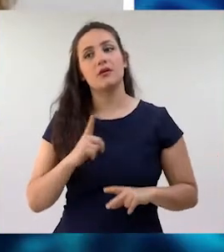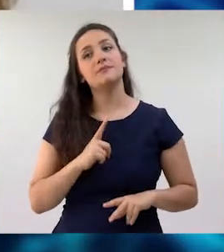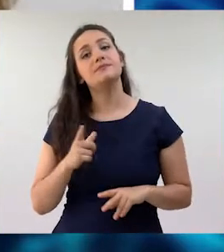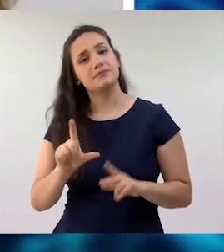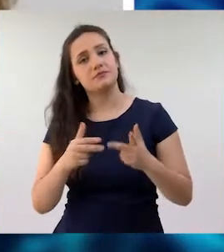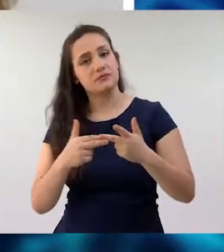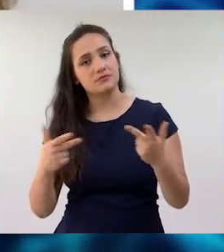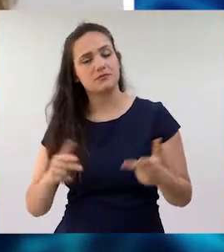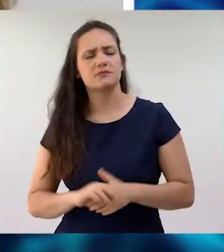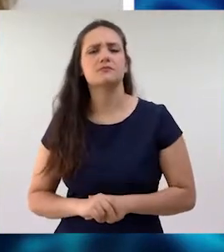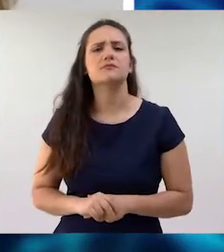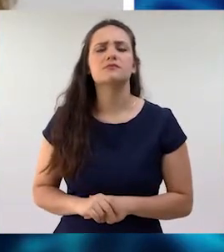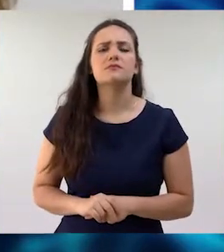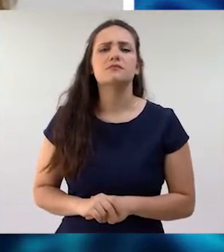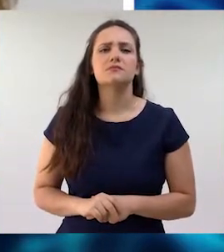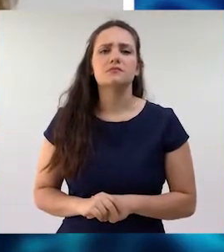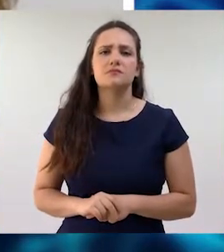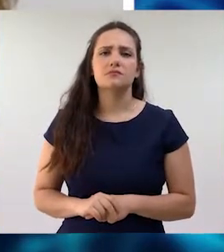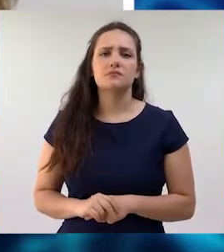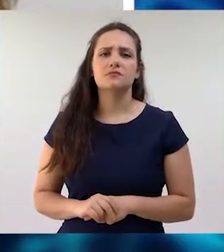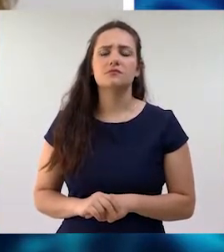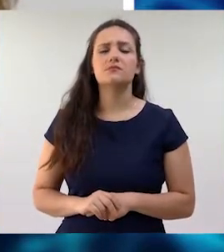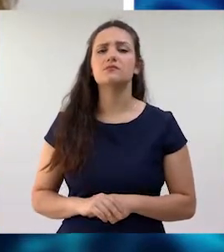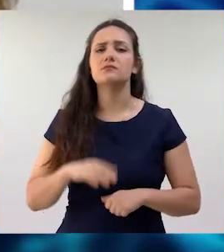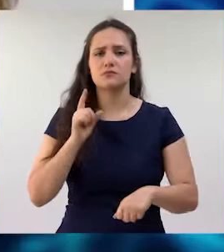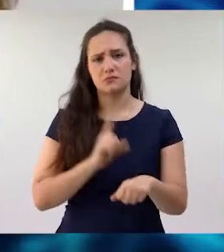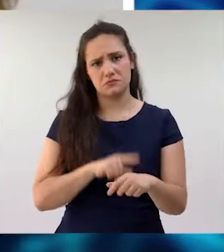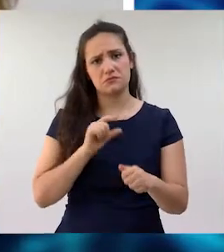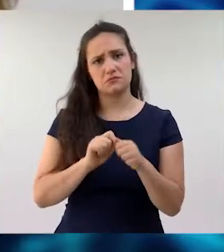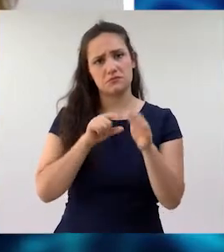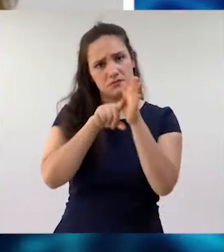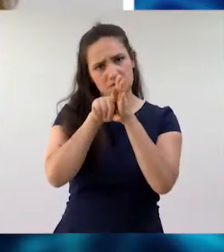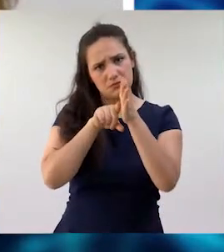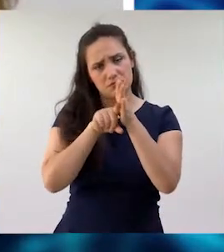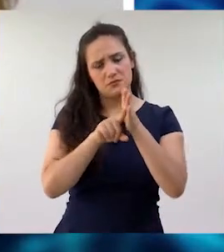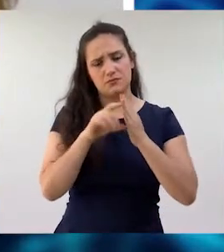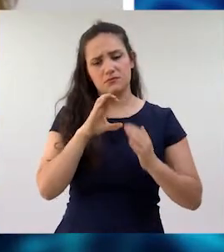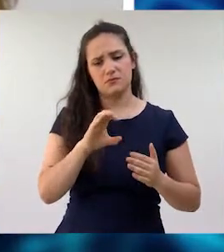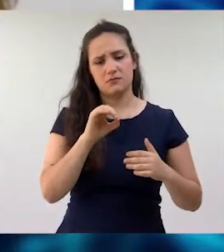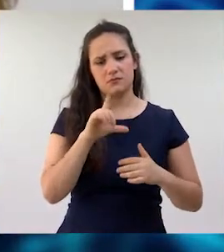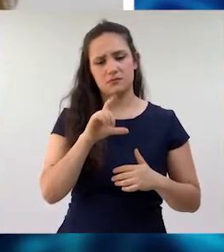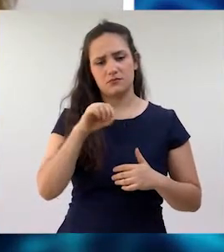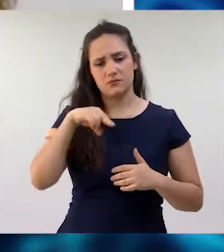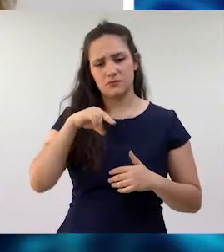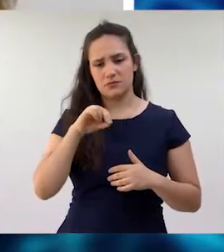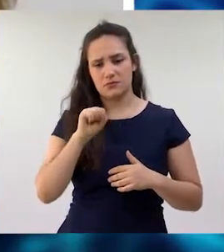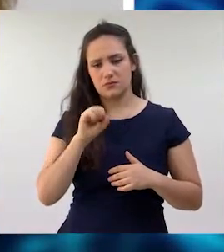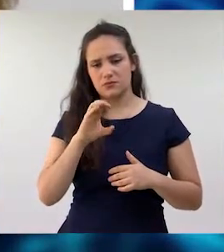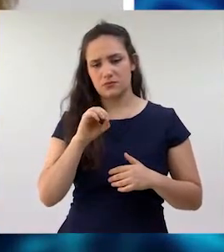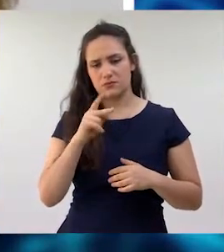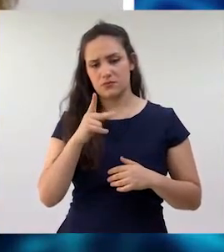a senhora. Quando a gente faz a colonoscopia,